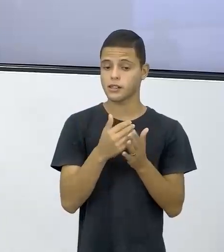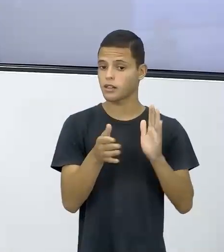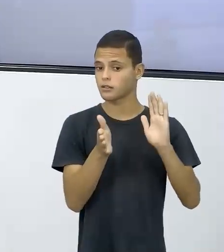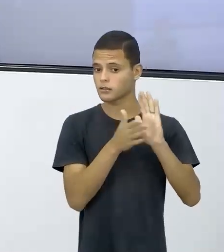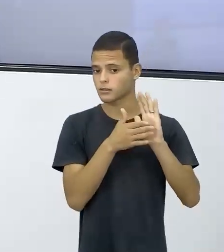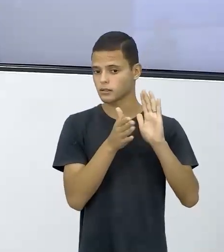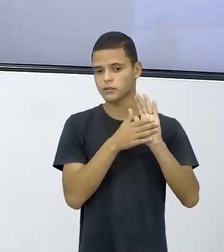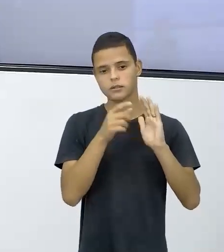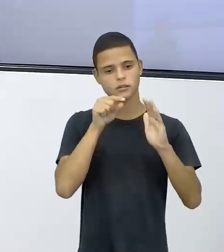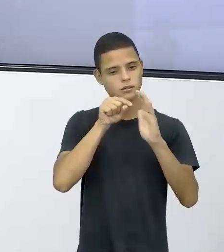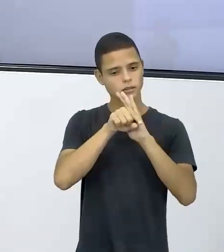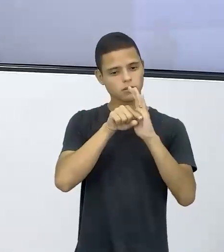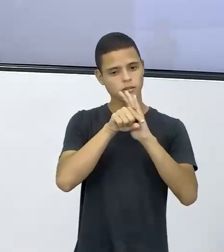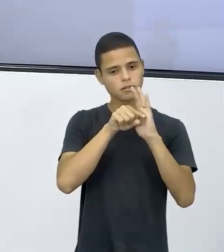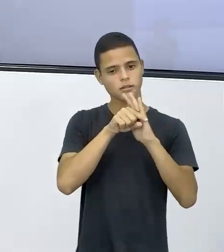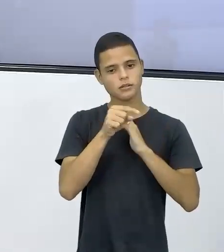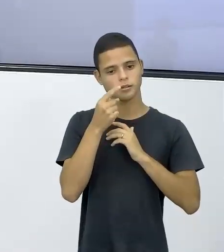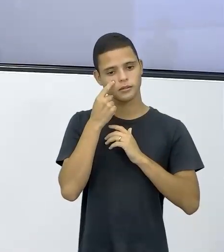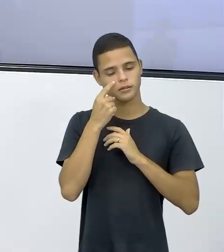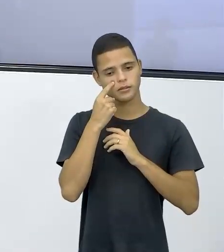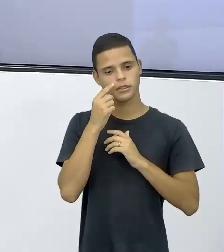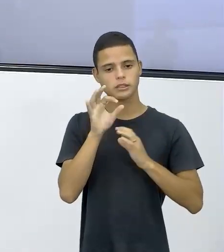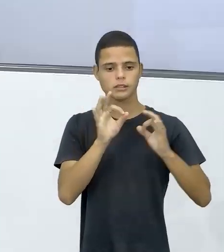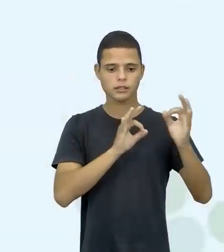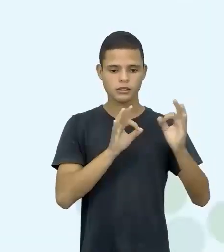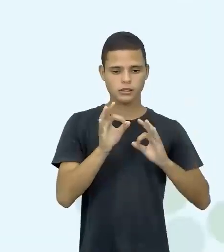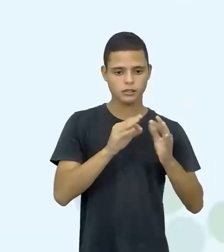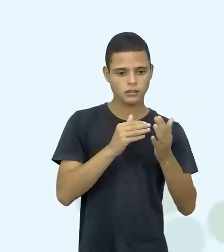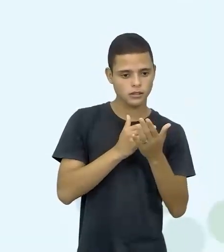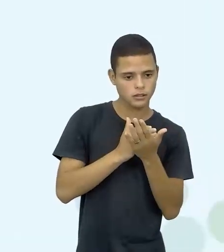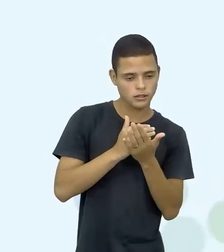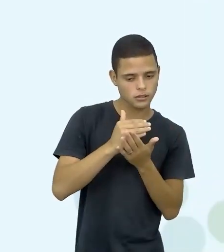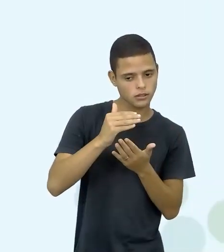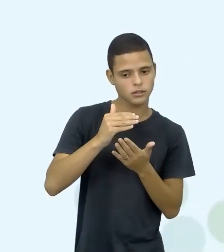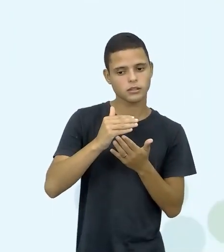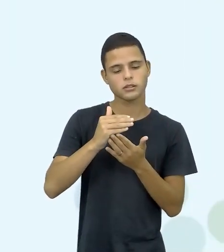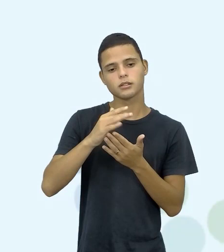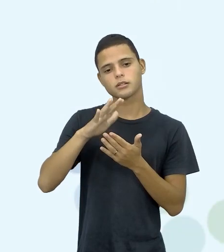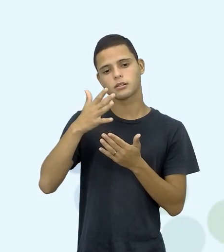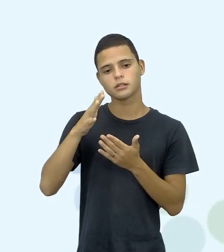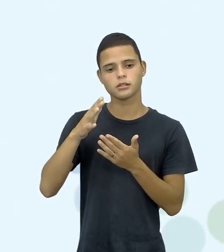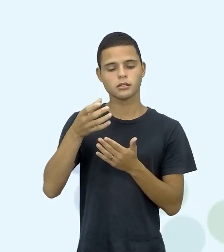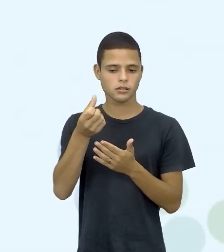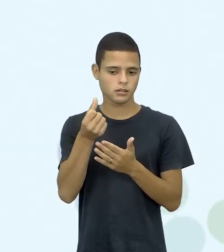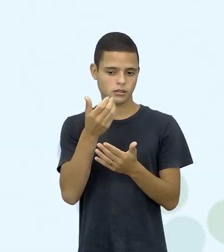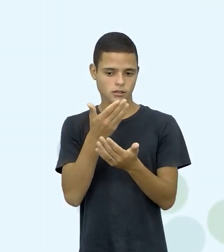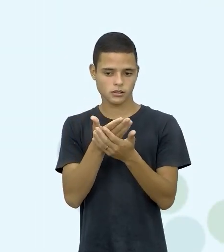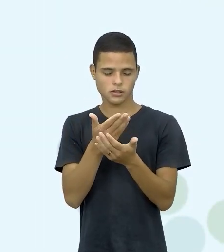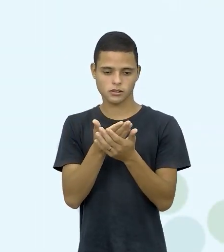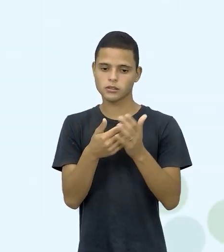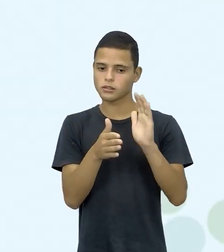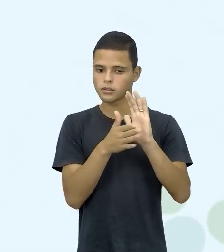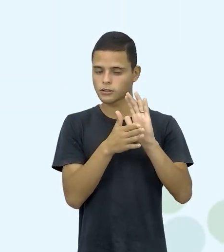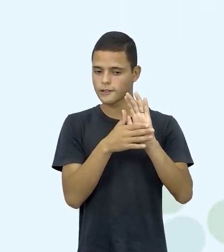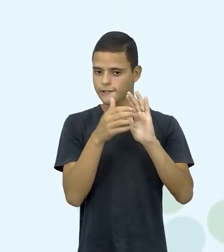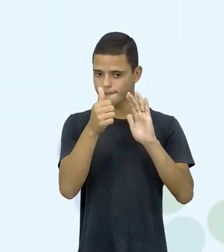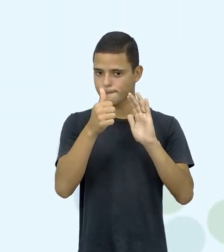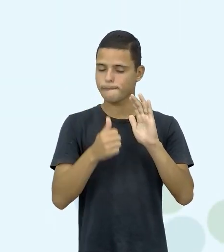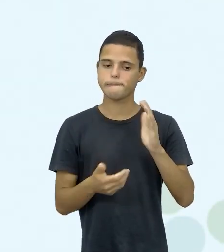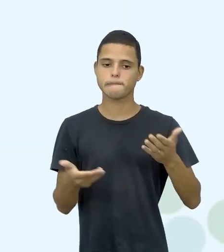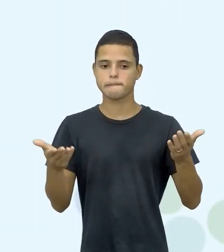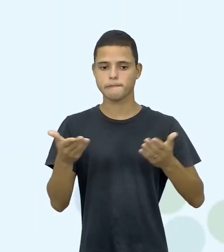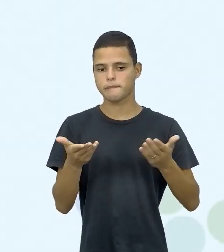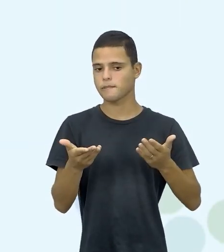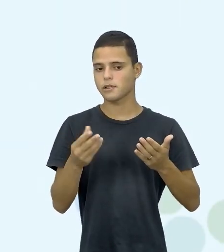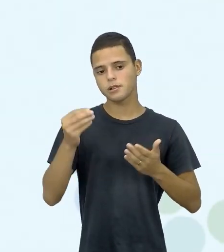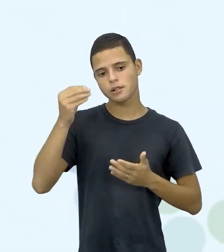de investigação. Nós vamos fazer aqui, começar a aula de hoje, vai durar aí 6 aulas essa proposta, tá bom? Então, hoje nós